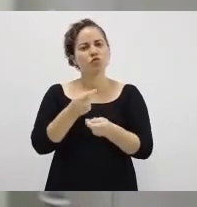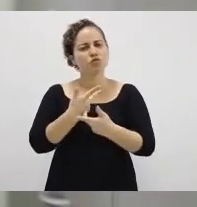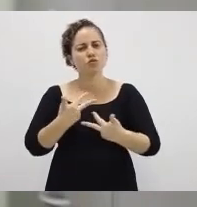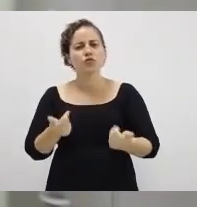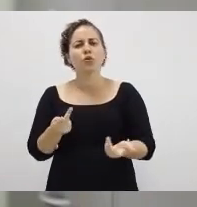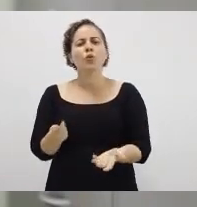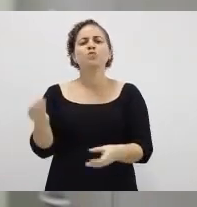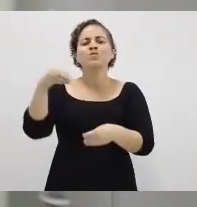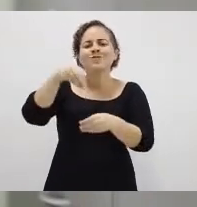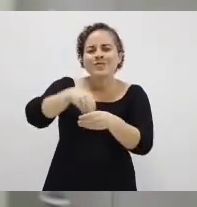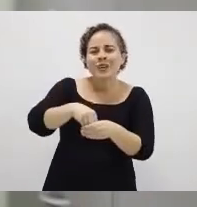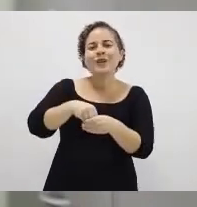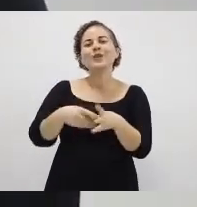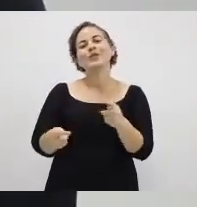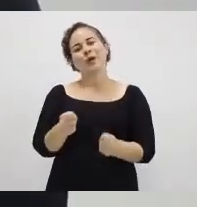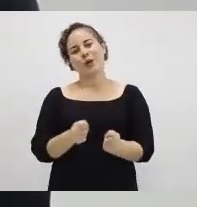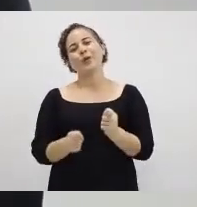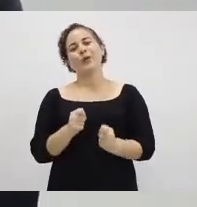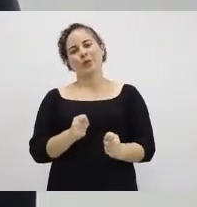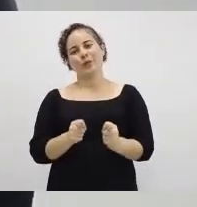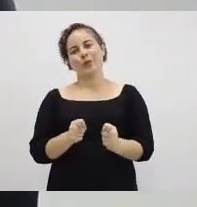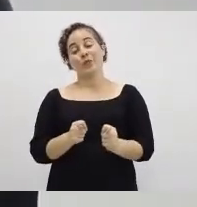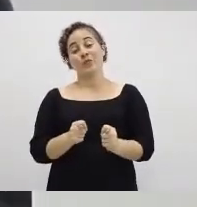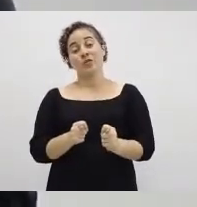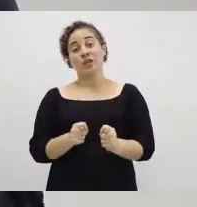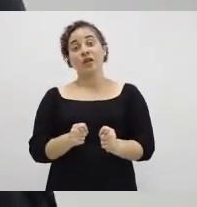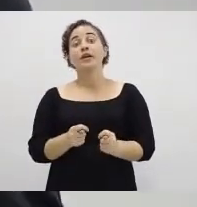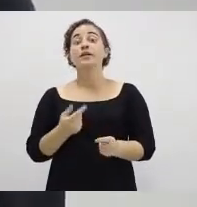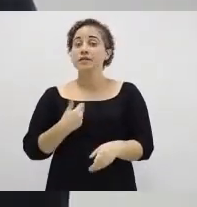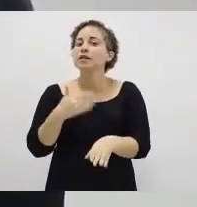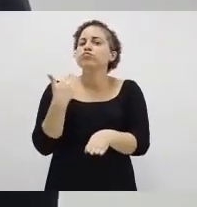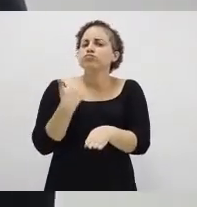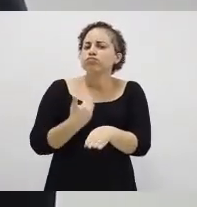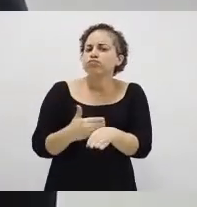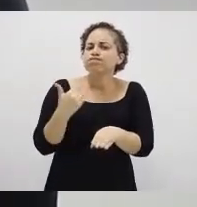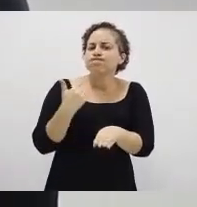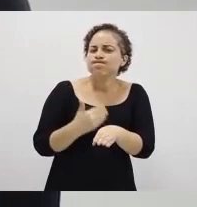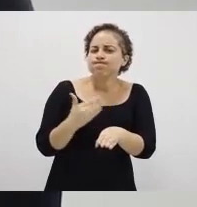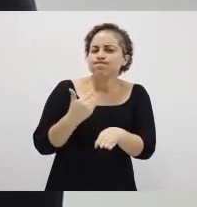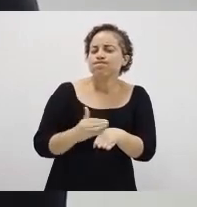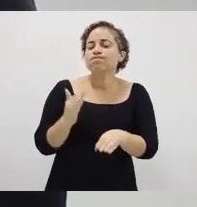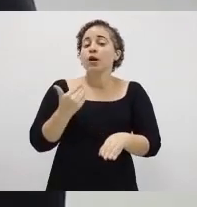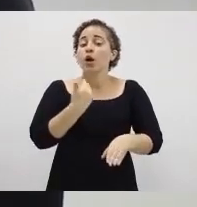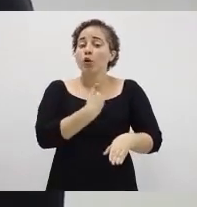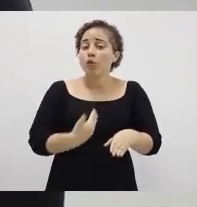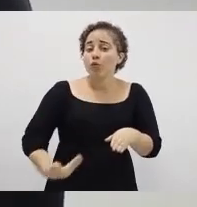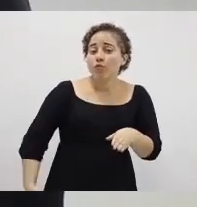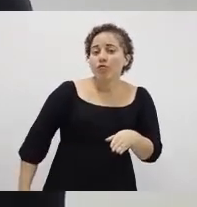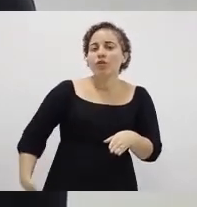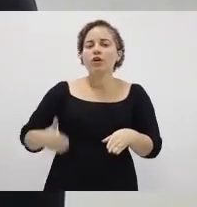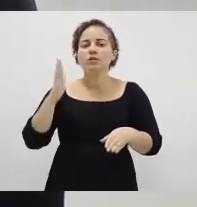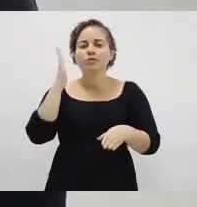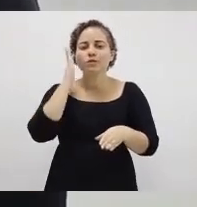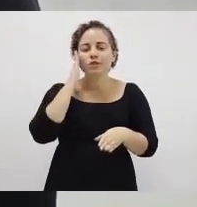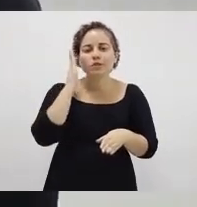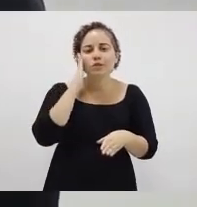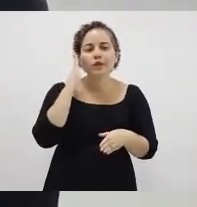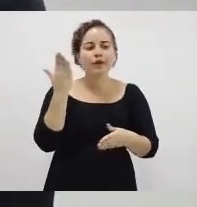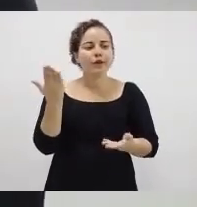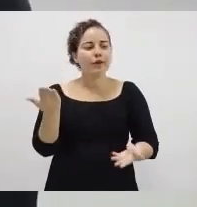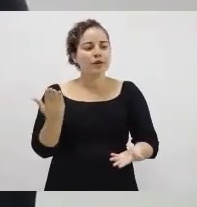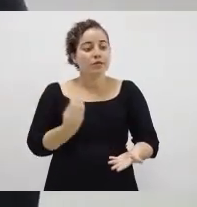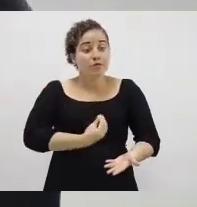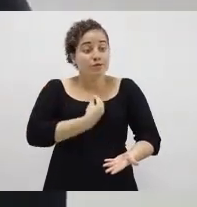dentro da economia. É o exercício dessas funções do governo que faz com que nós possamos viver, por exemplo, num